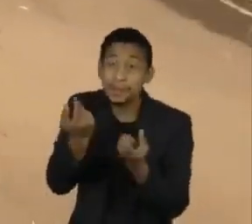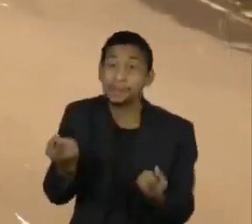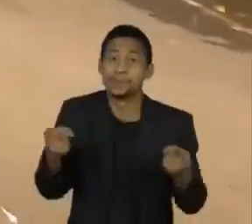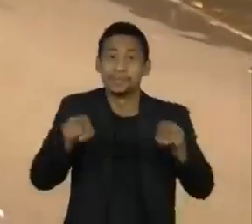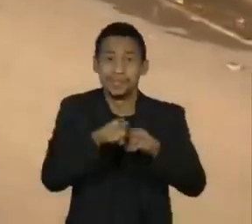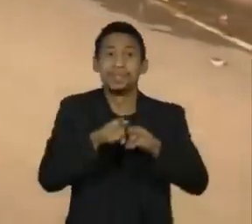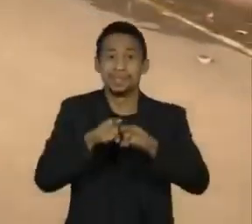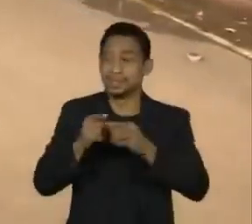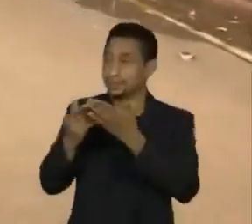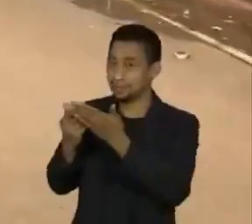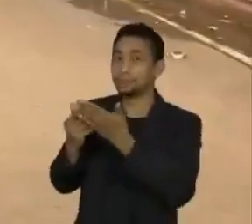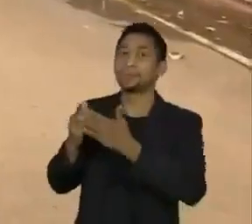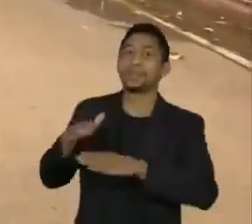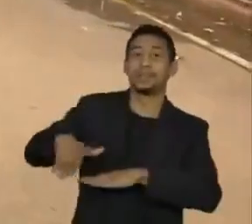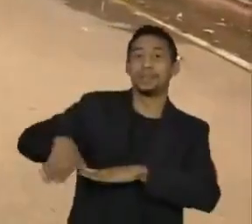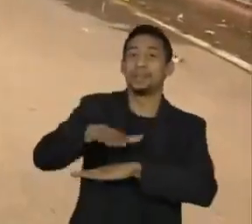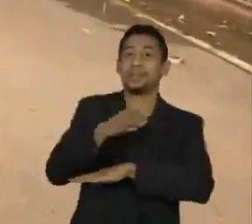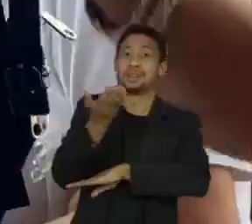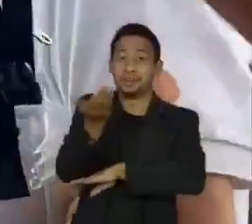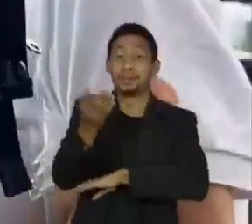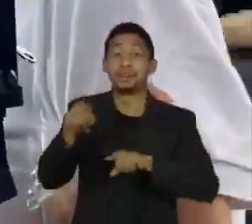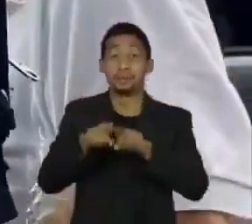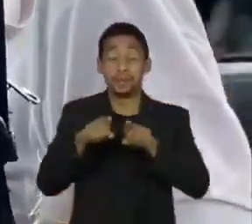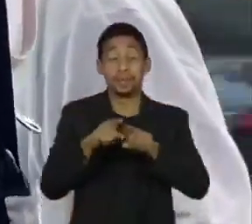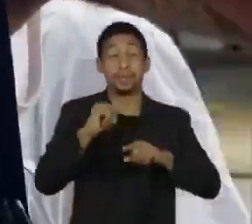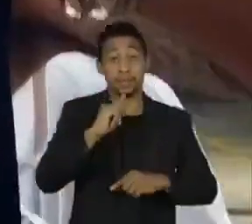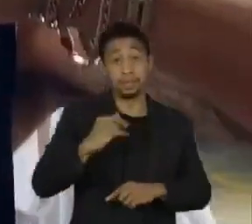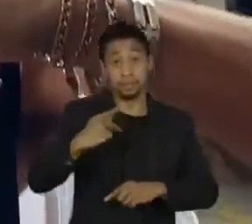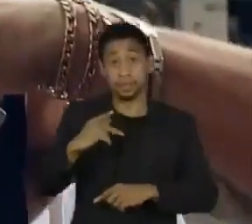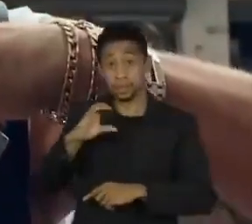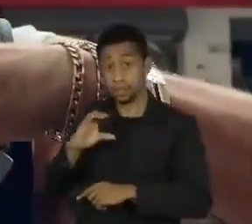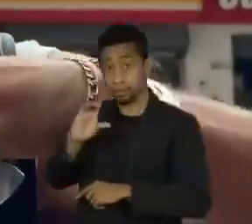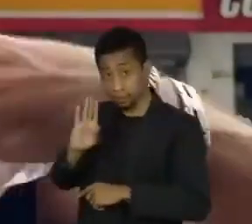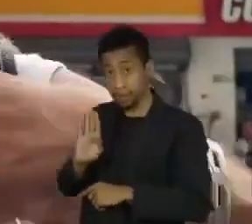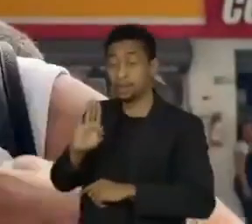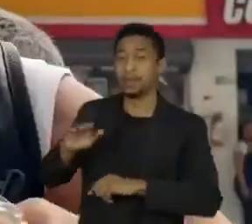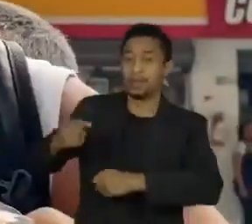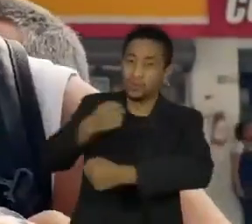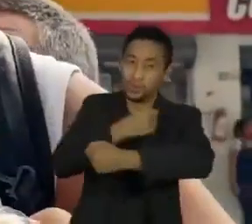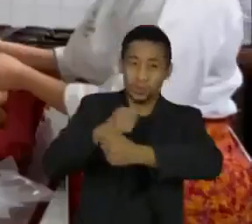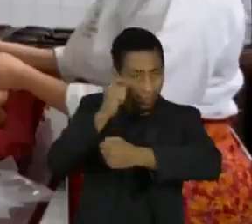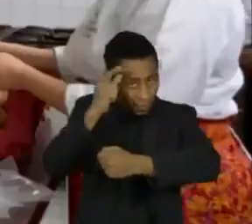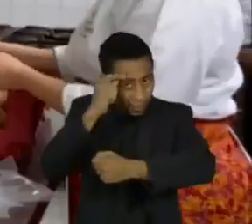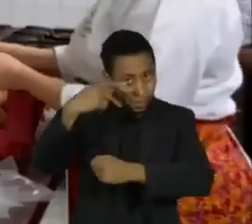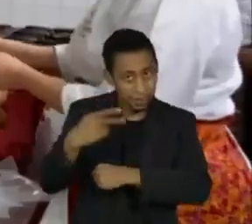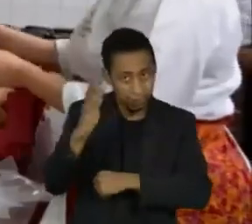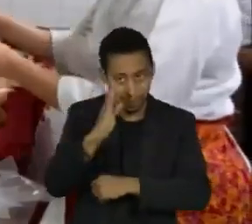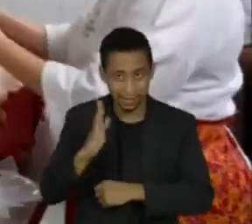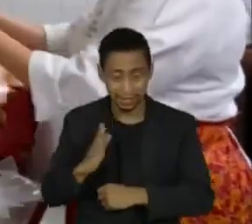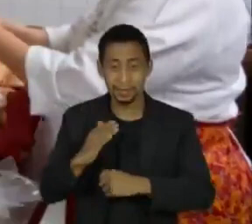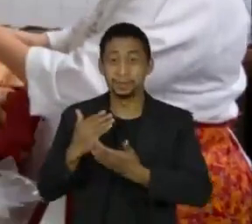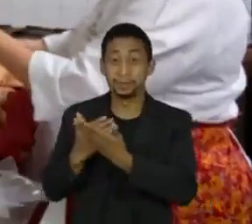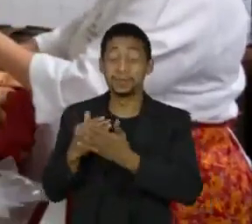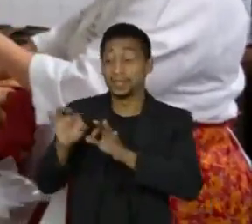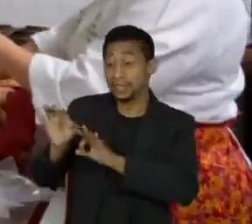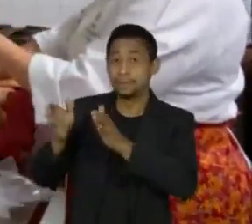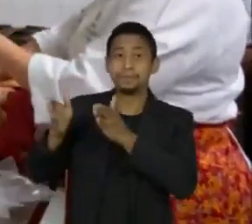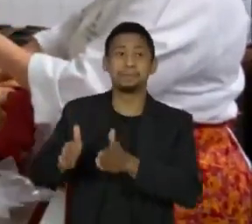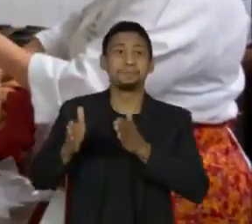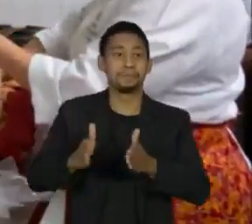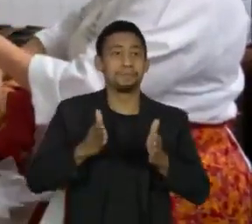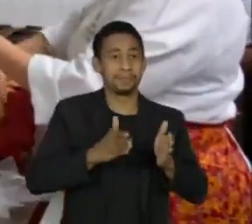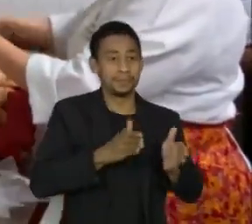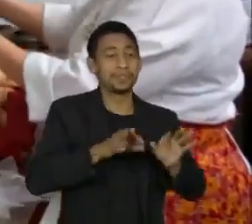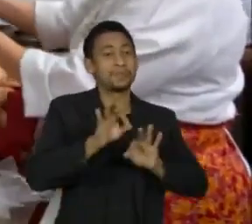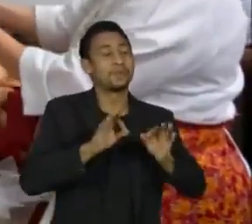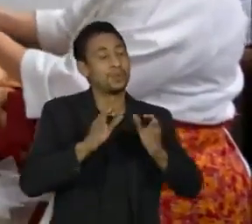a Pastoral do Povo da Rua e o IPCB, Instituto Brasileiro da Cozinha e da Cultura Brasileiras. Todas as etapas do projeto aqui são feitas